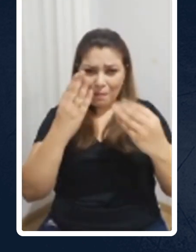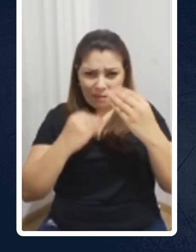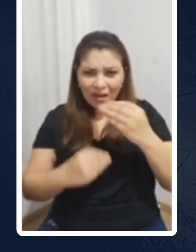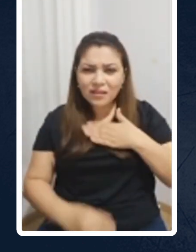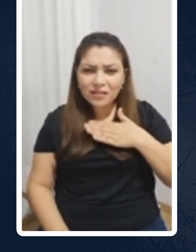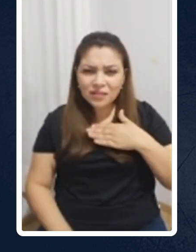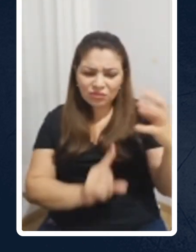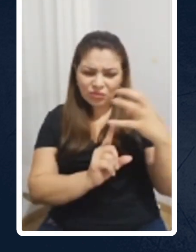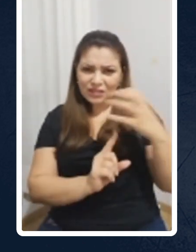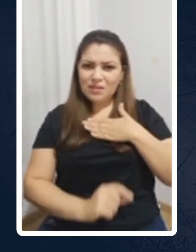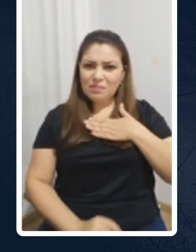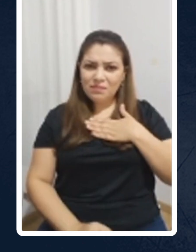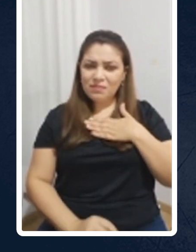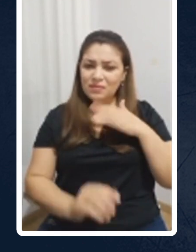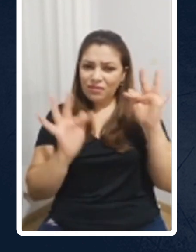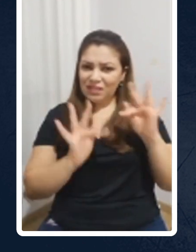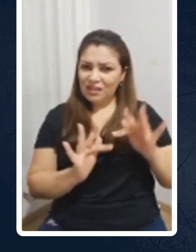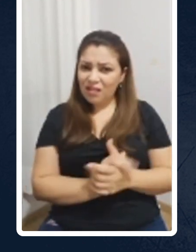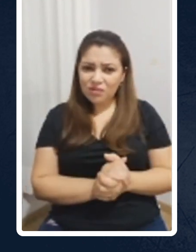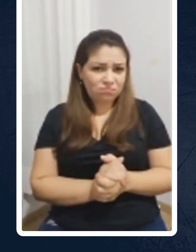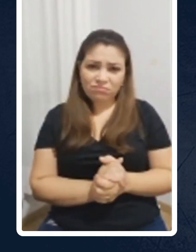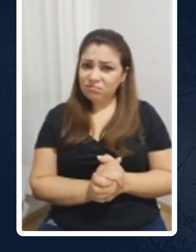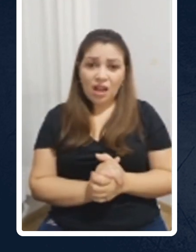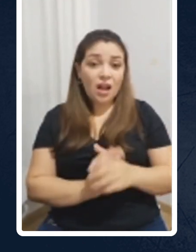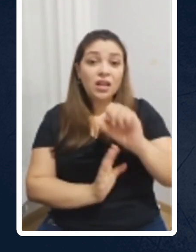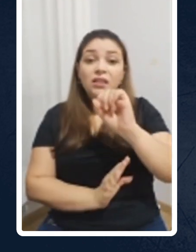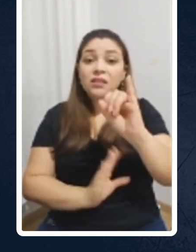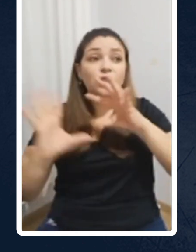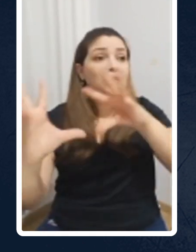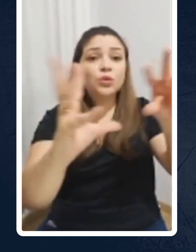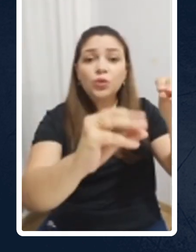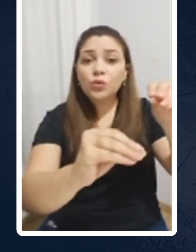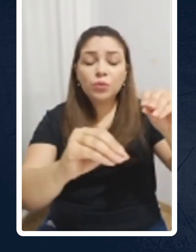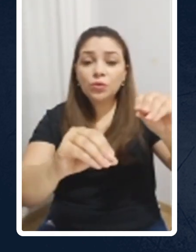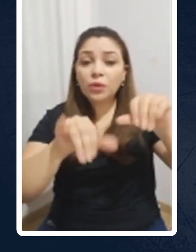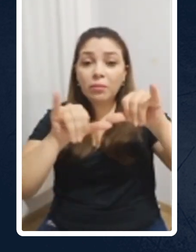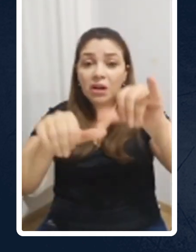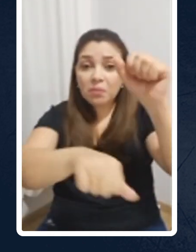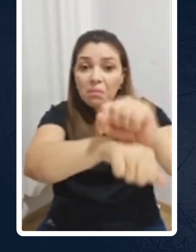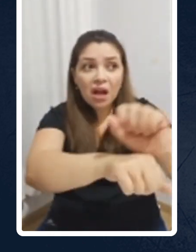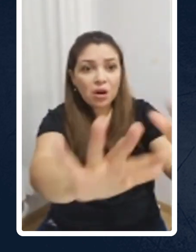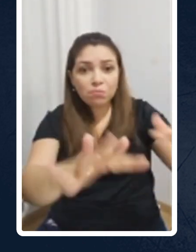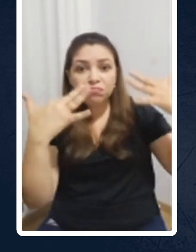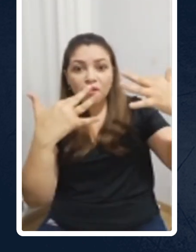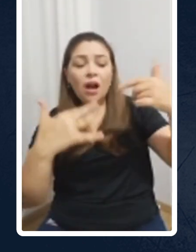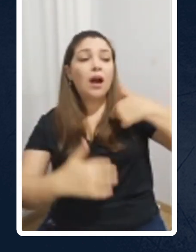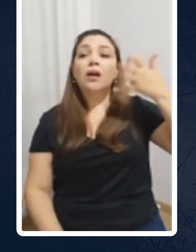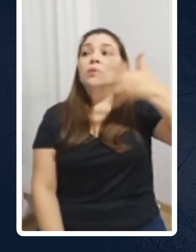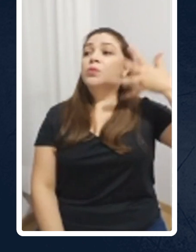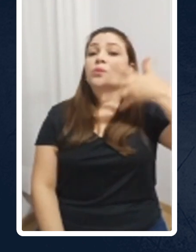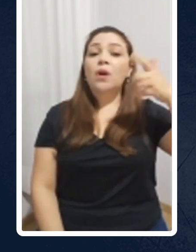Estou no supermercado, pararam, faz palestra, maninha. Faz palestra. Diz, olha, estou usando